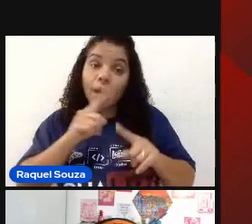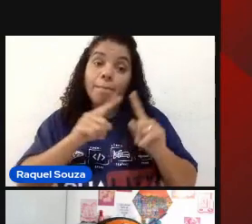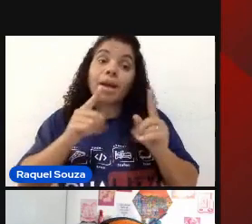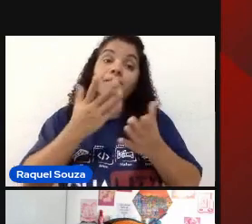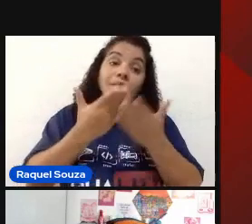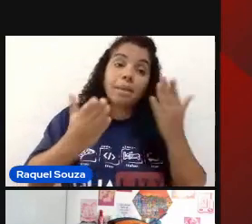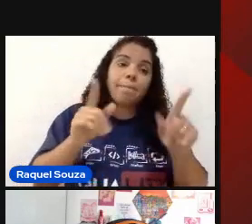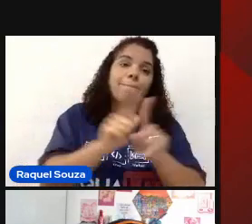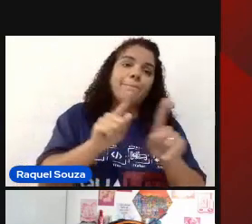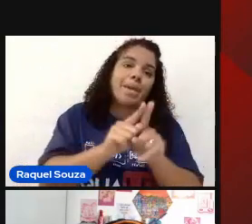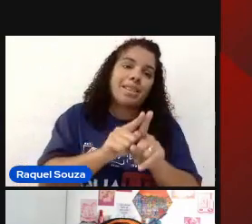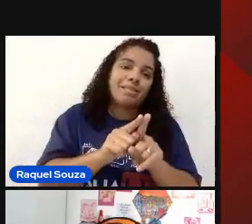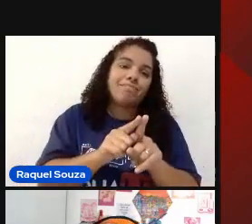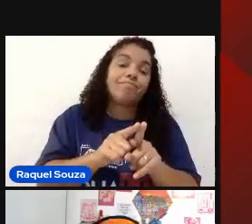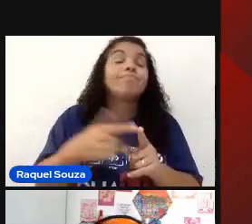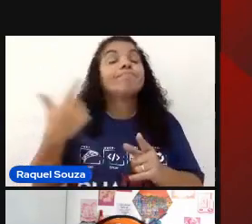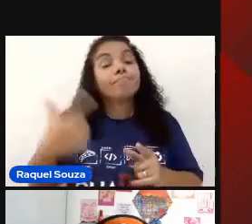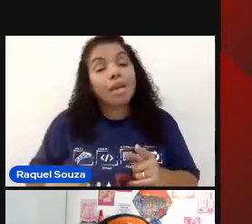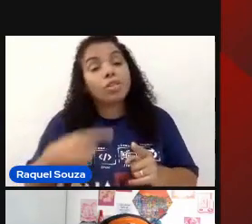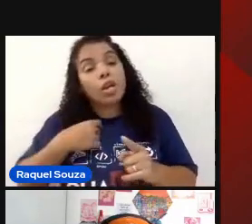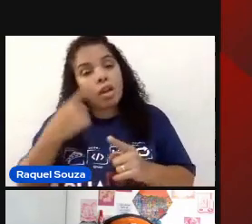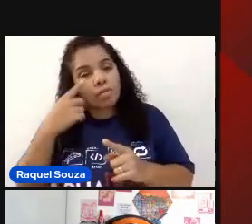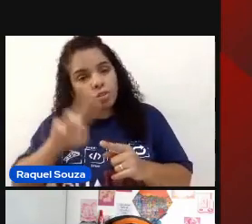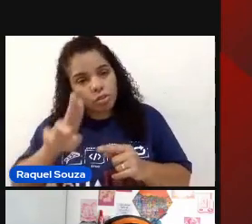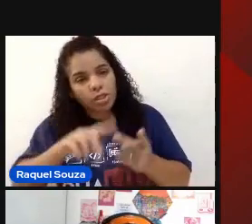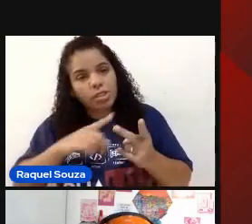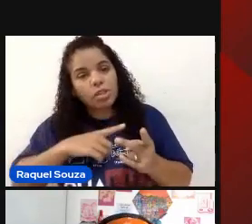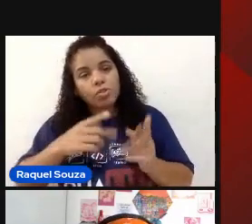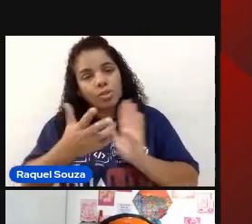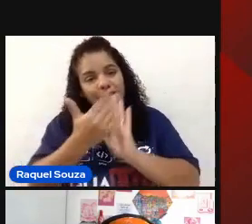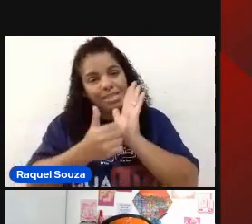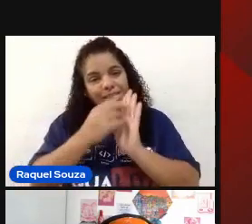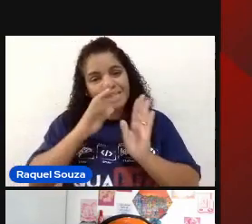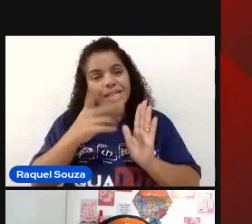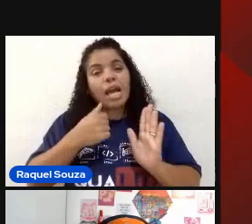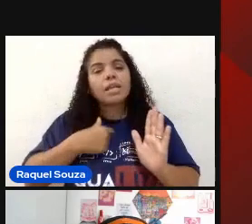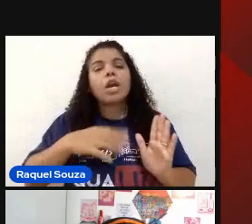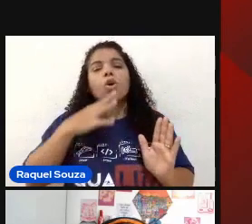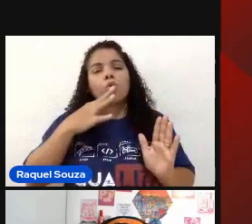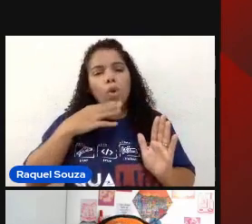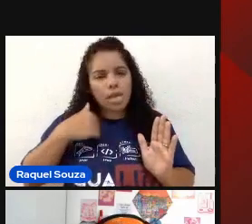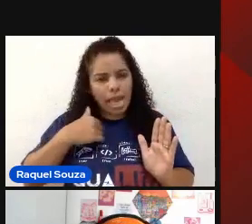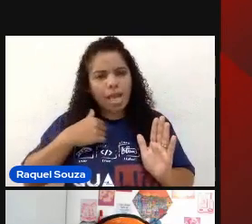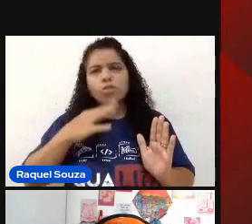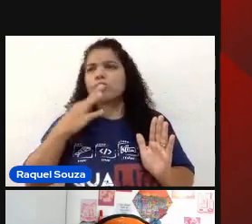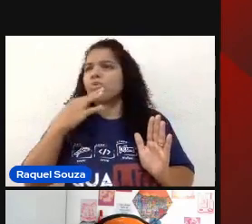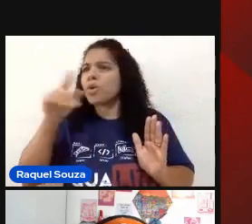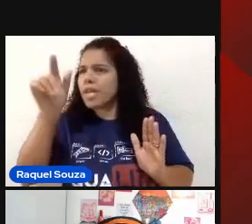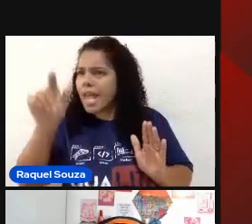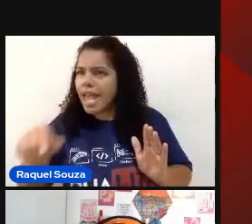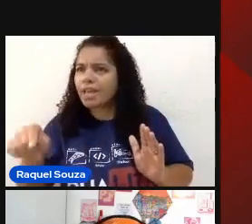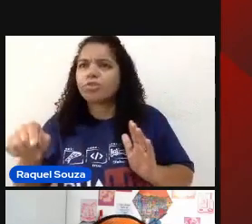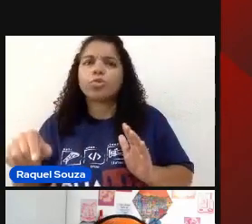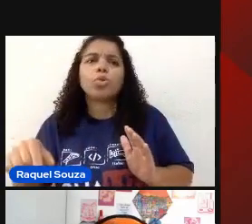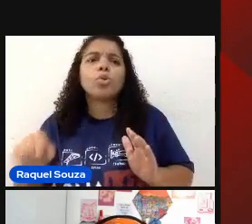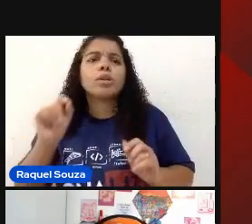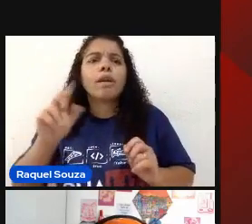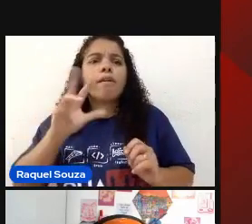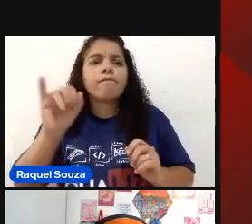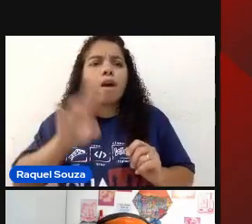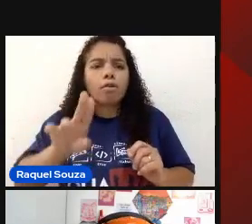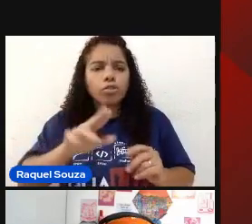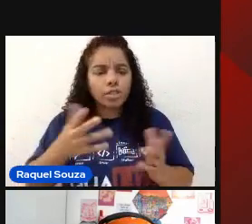perda. Mas uma vez que eu apliquei o design thinking, ou seja, eu me conheço quando profissional e conheço aquilo, quem é que vai